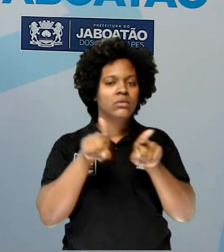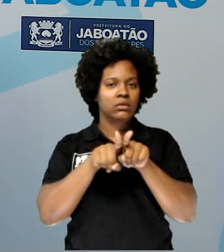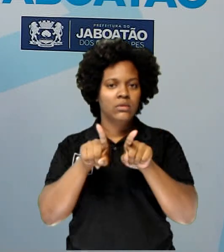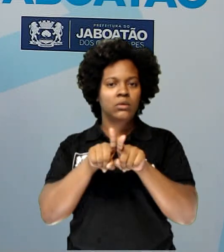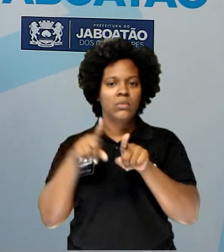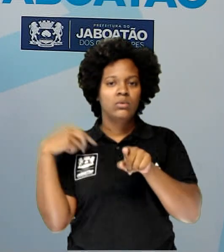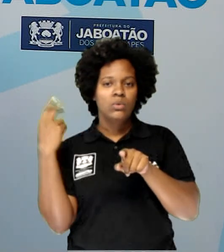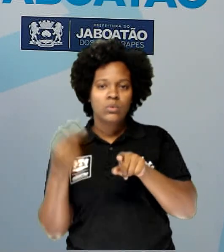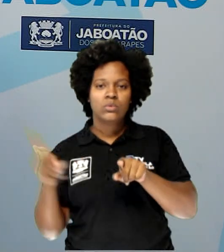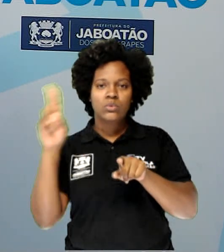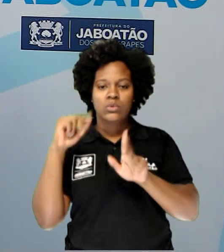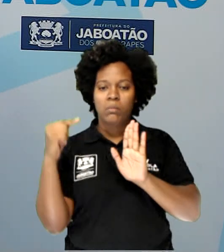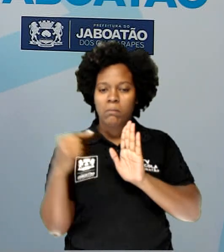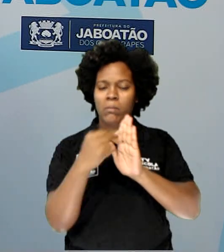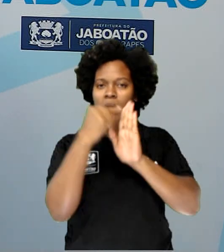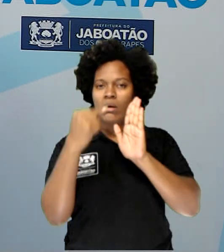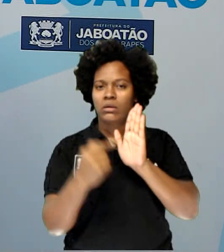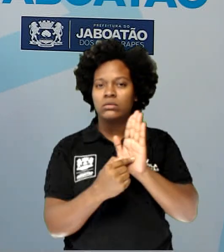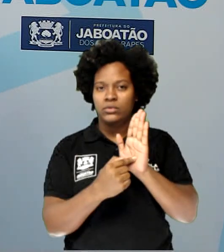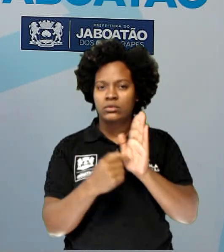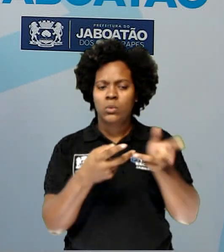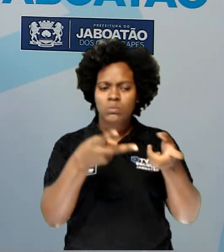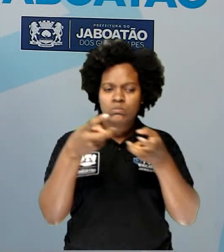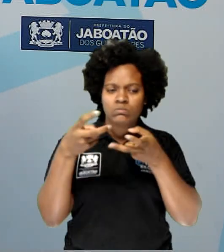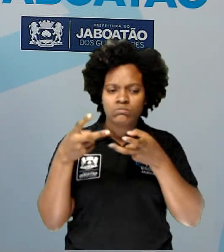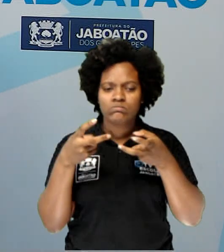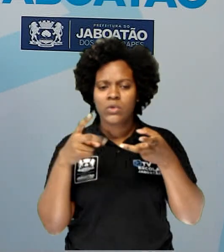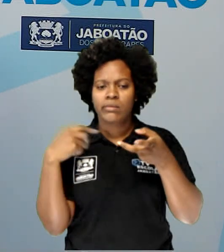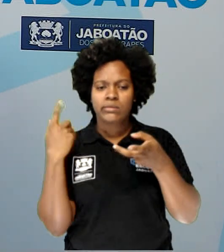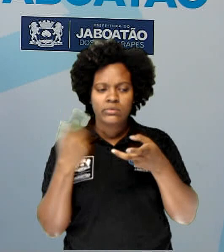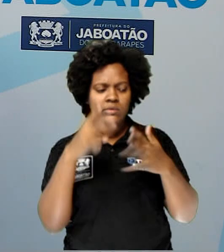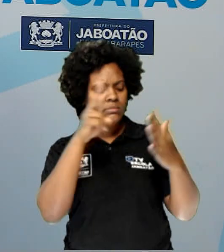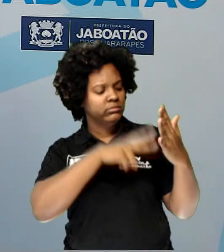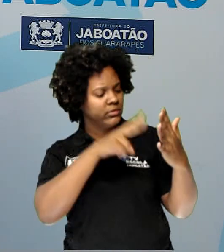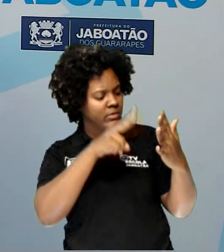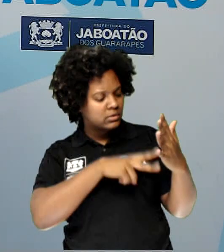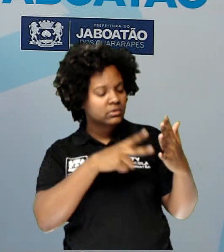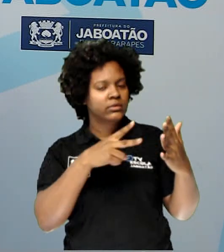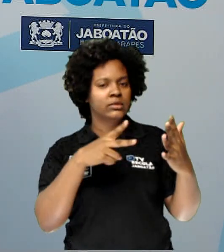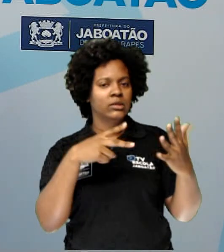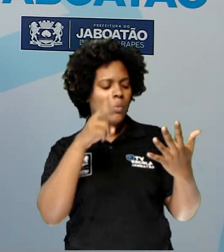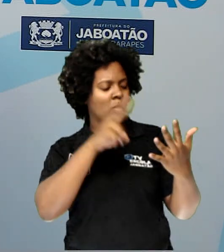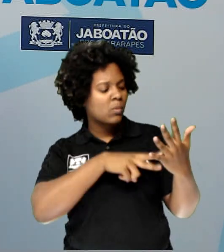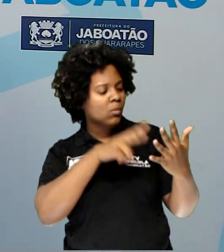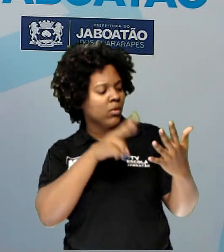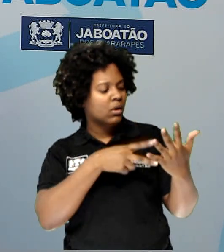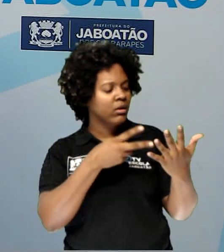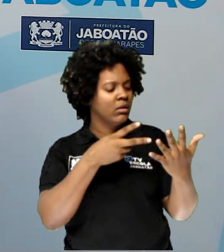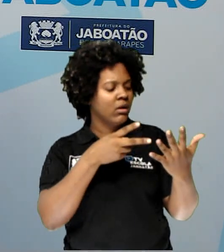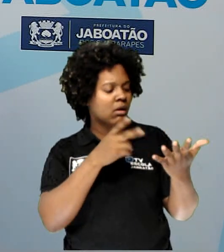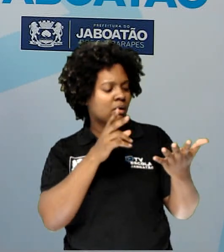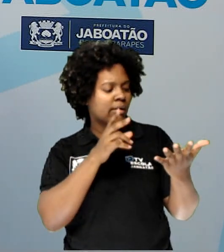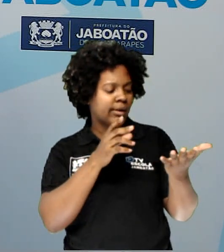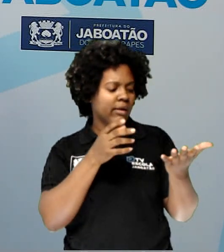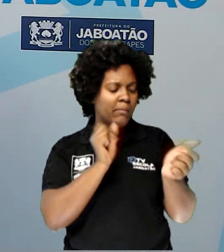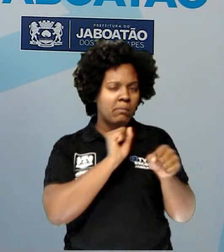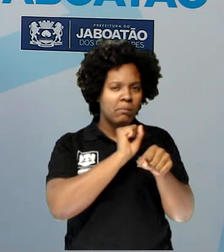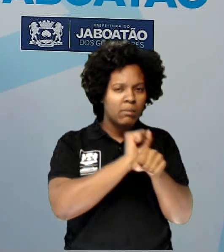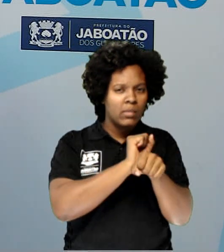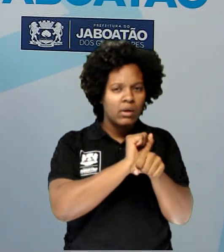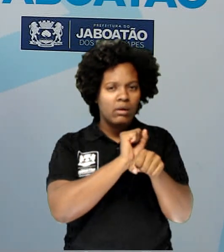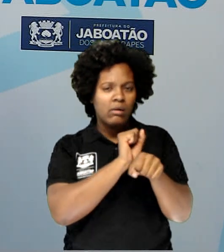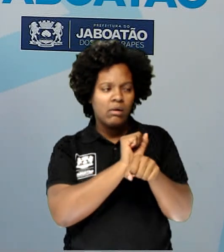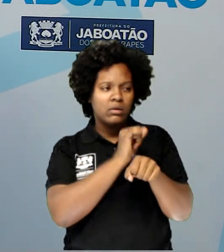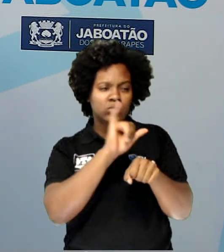gente usa a pontuação. Então percebam que quando eu fiz a leitura, eu li fazendo algumas pausas estratégicas que